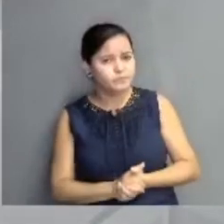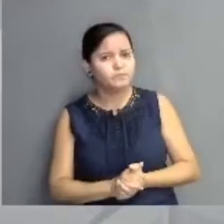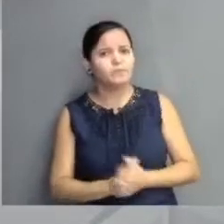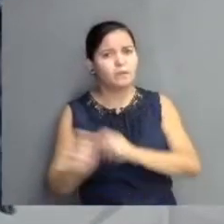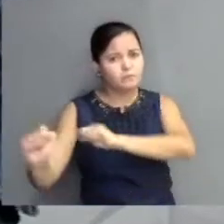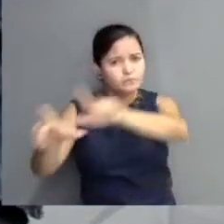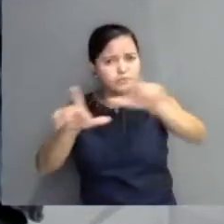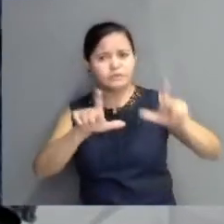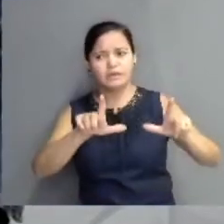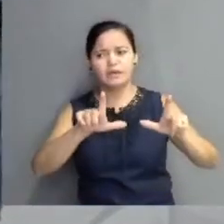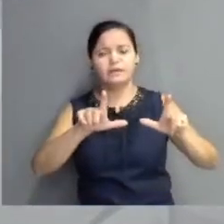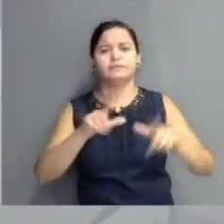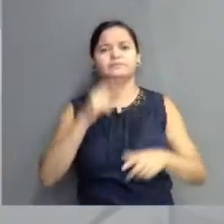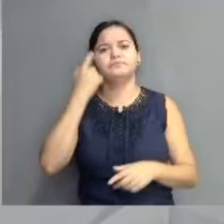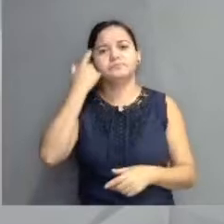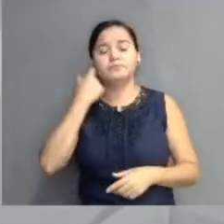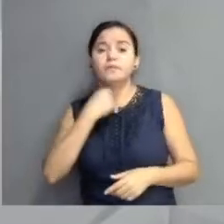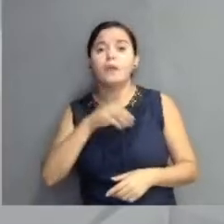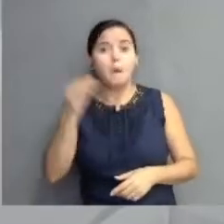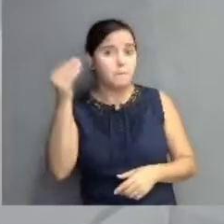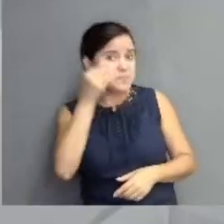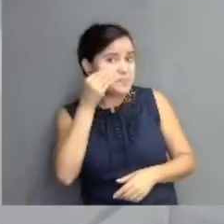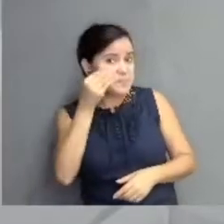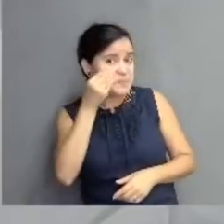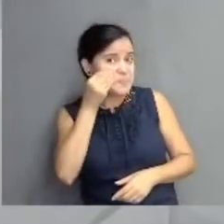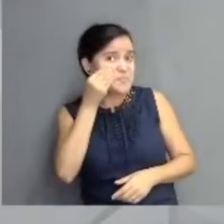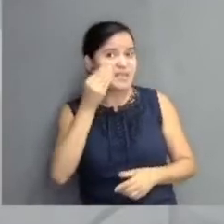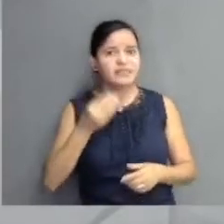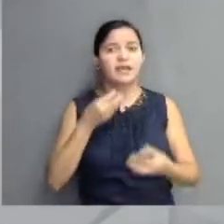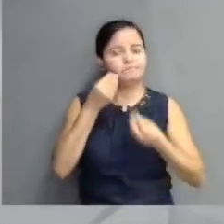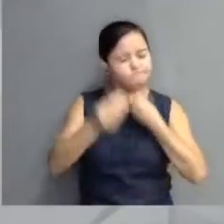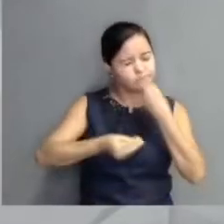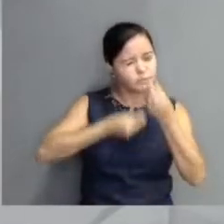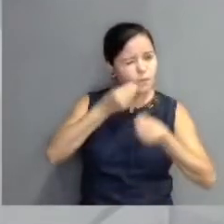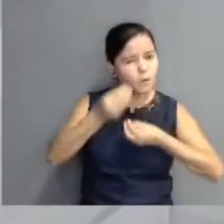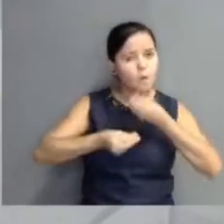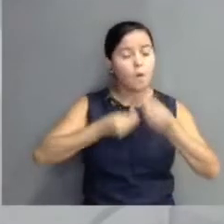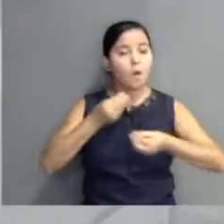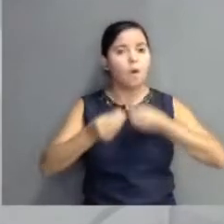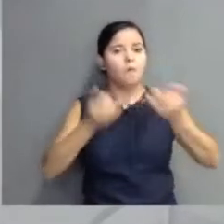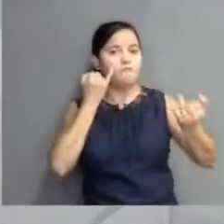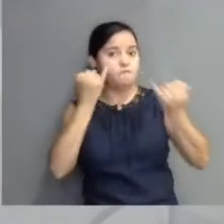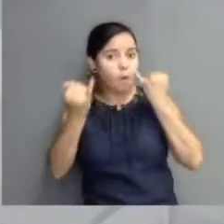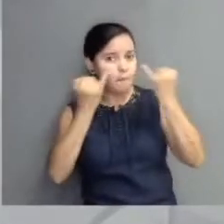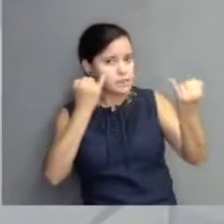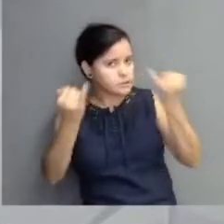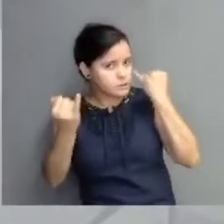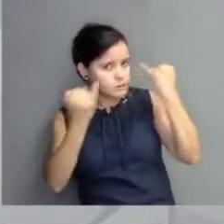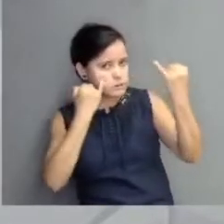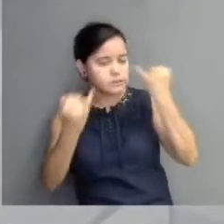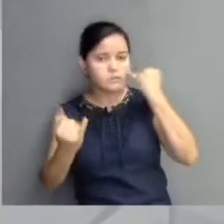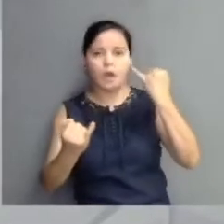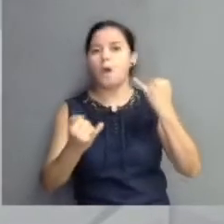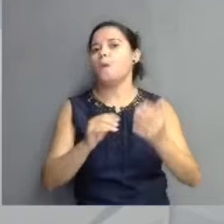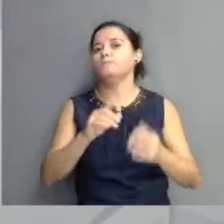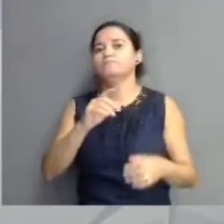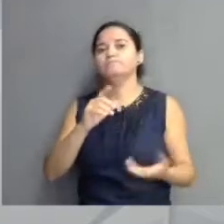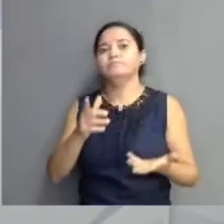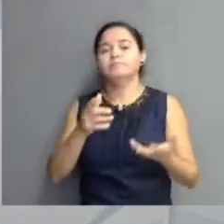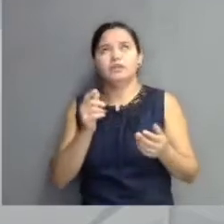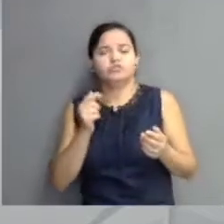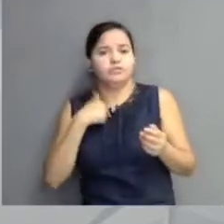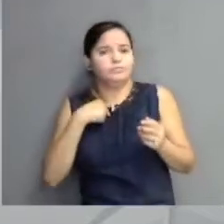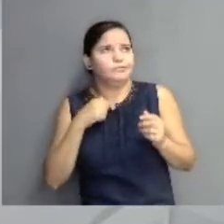slide, por favor. Então, vamos tentar metabolizar, gerenciar essas informações para justamente gerar essa